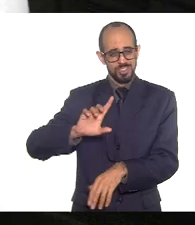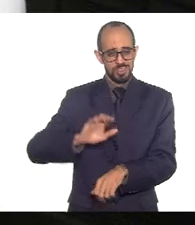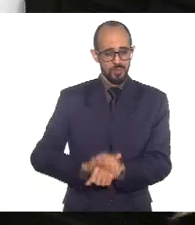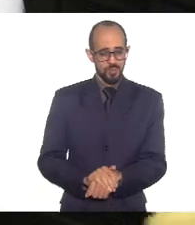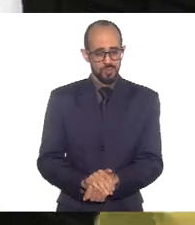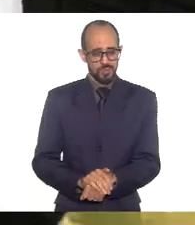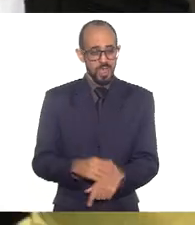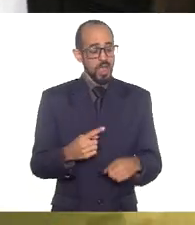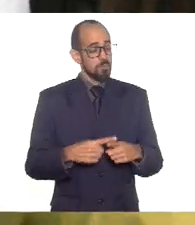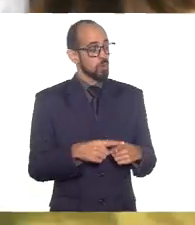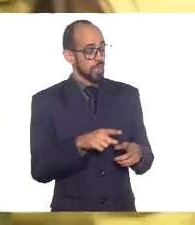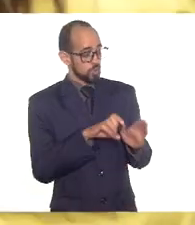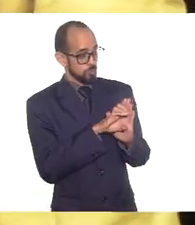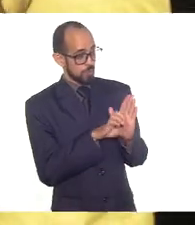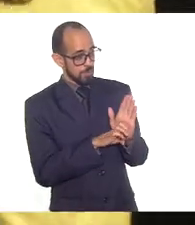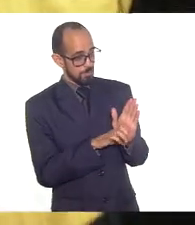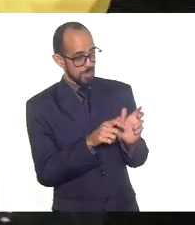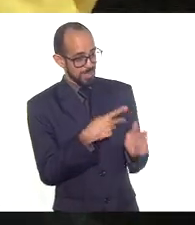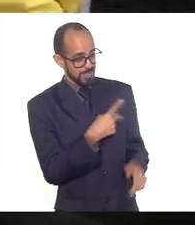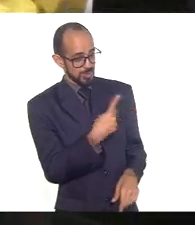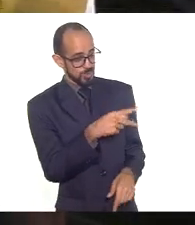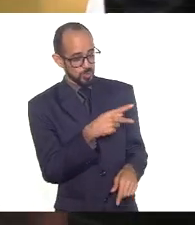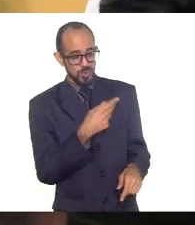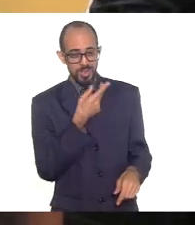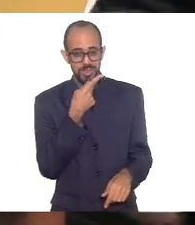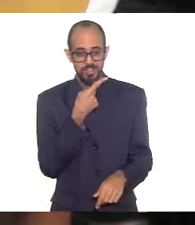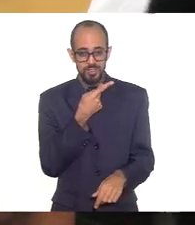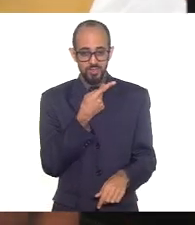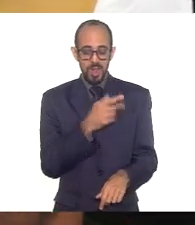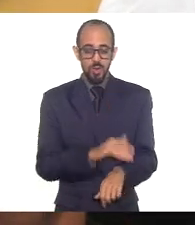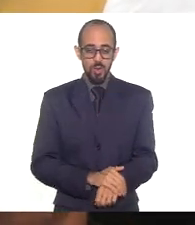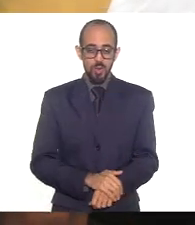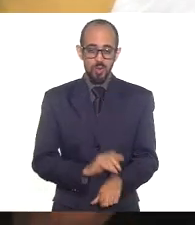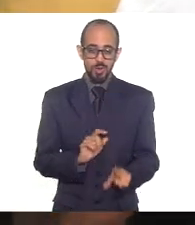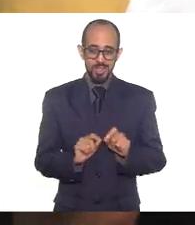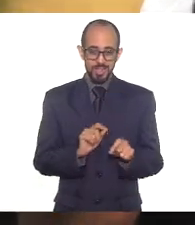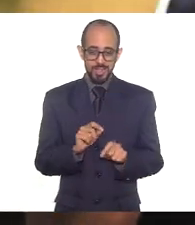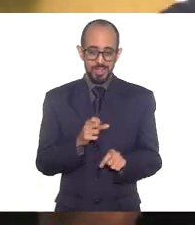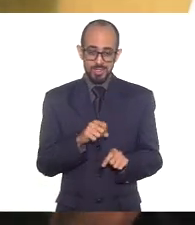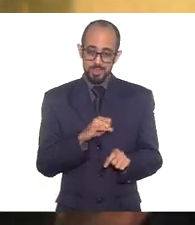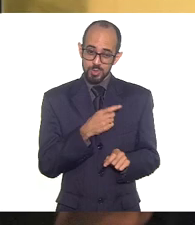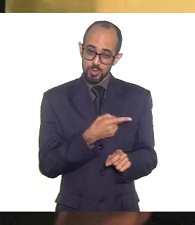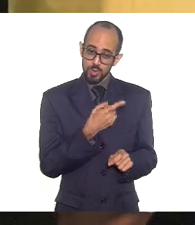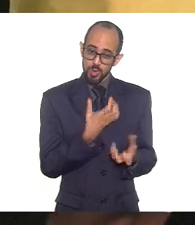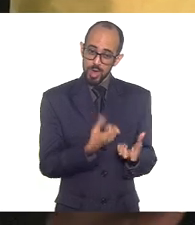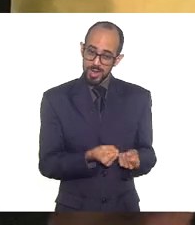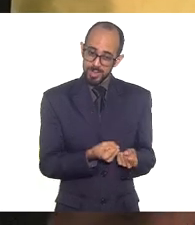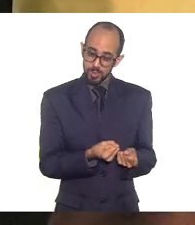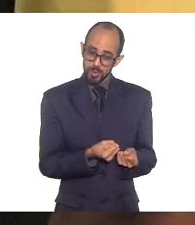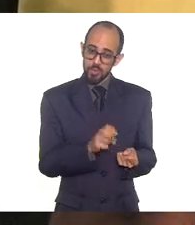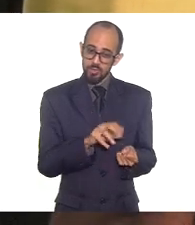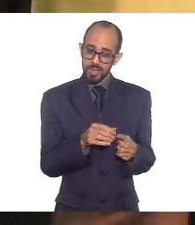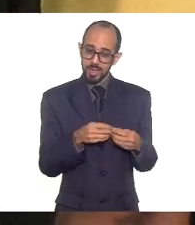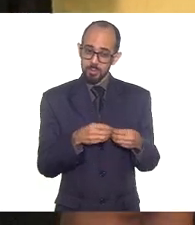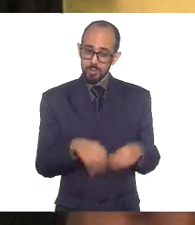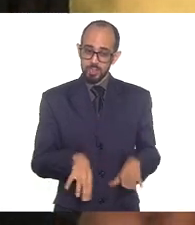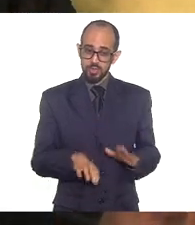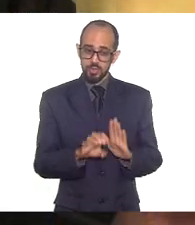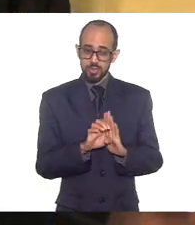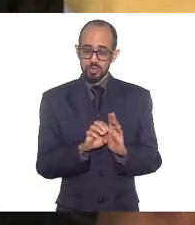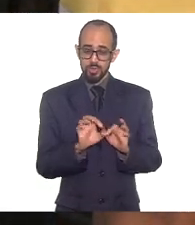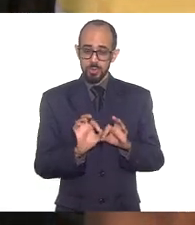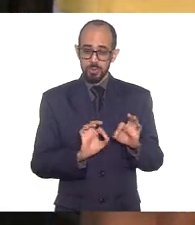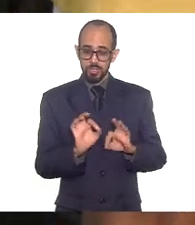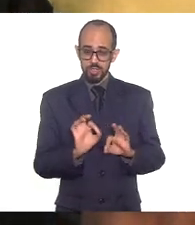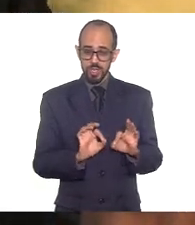que eu tinha uma Emenda que vossa excelência aí as catar que se o senhor cantor vai prejudicar o projeto